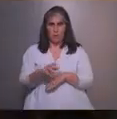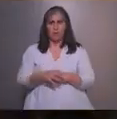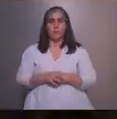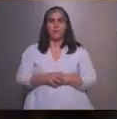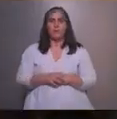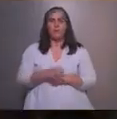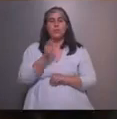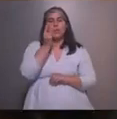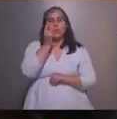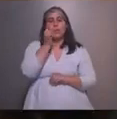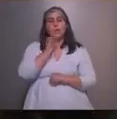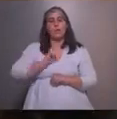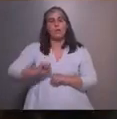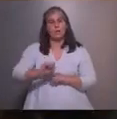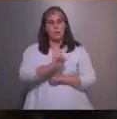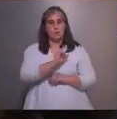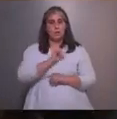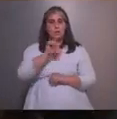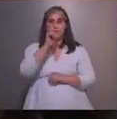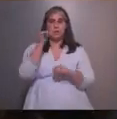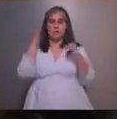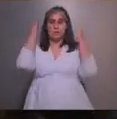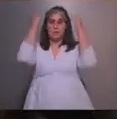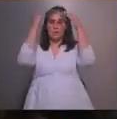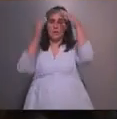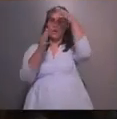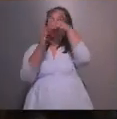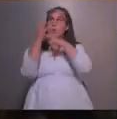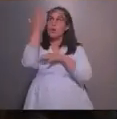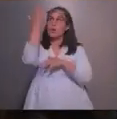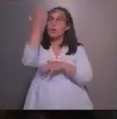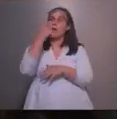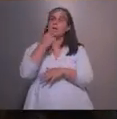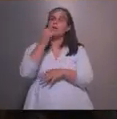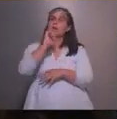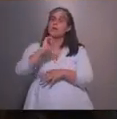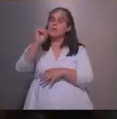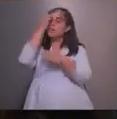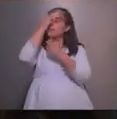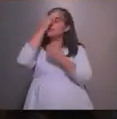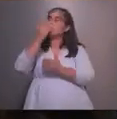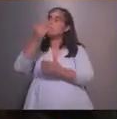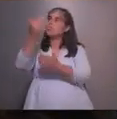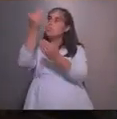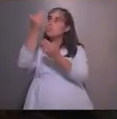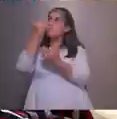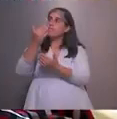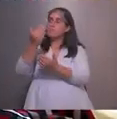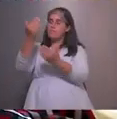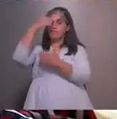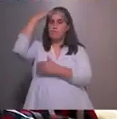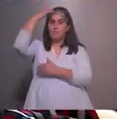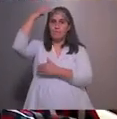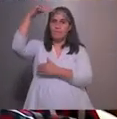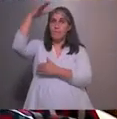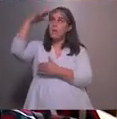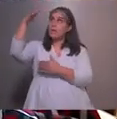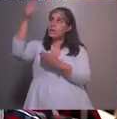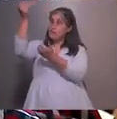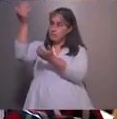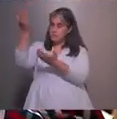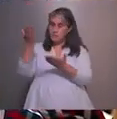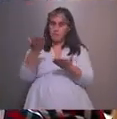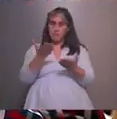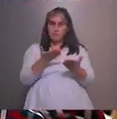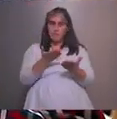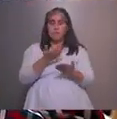Pai nosso que estais nos céus, santificado seja o vosso nome. Venha a nós o vosso reino,